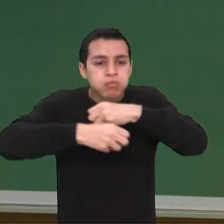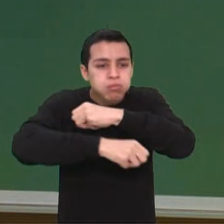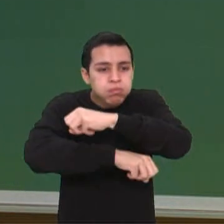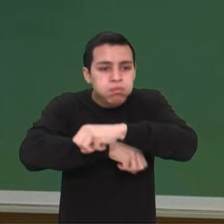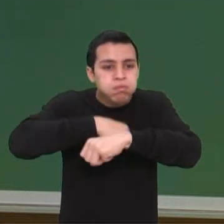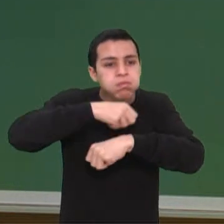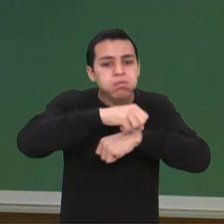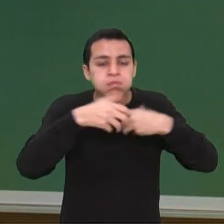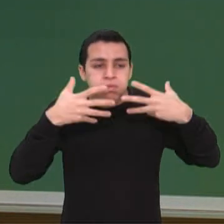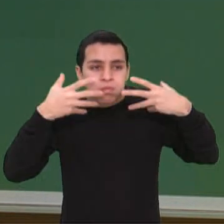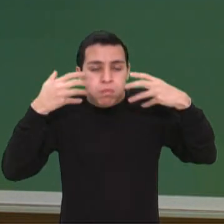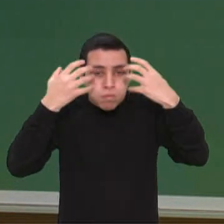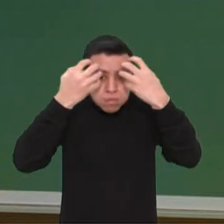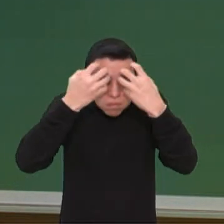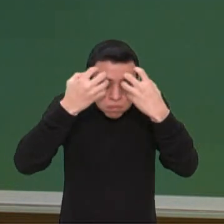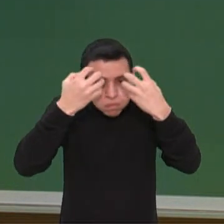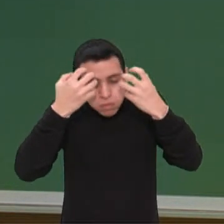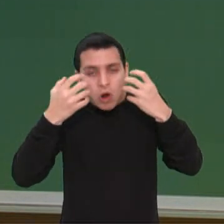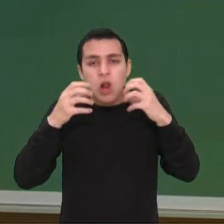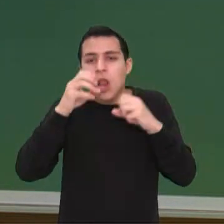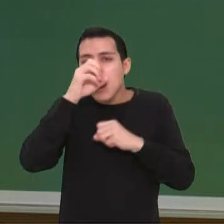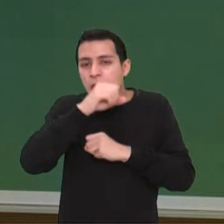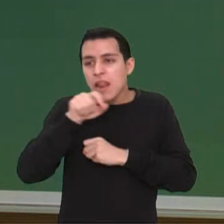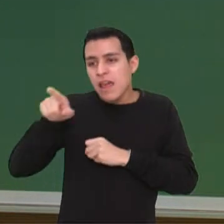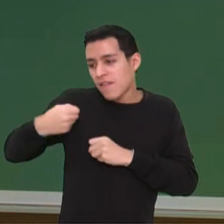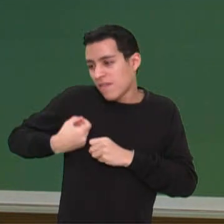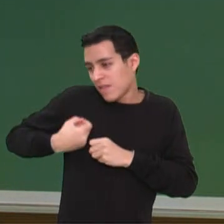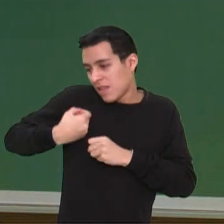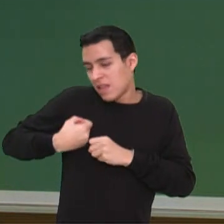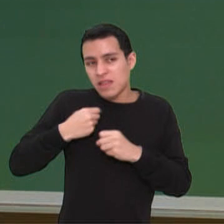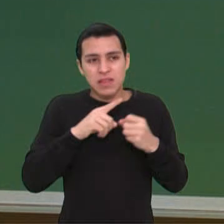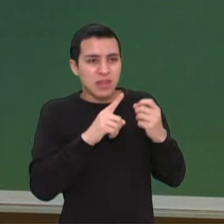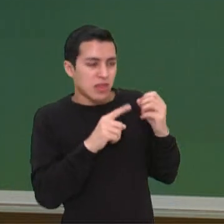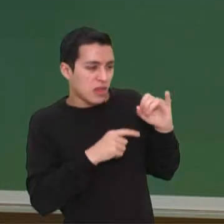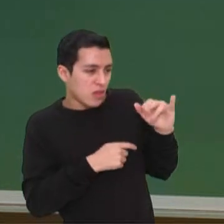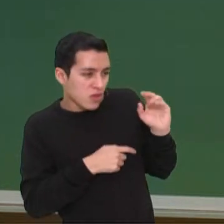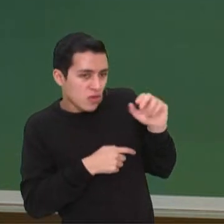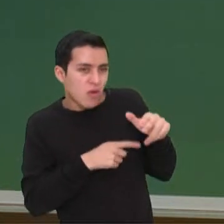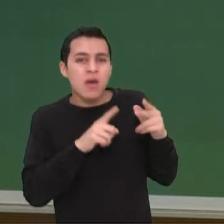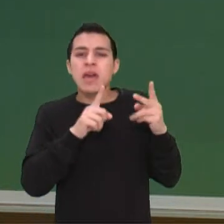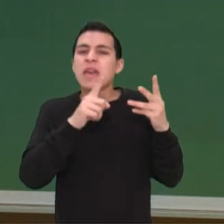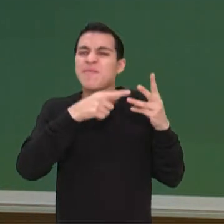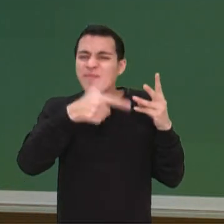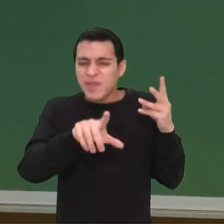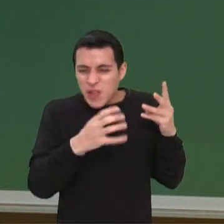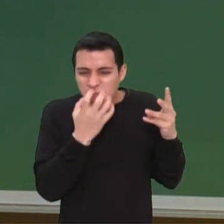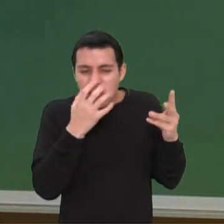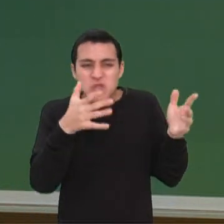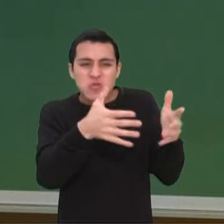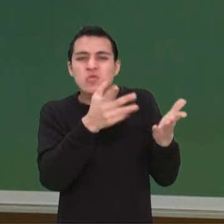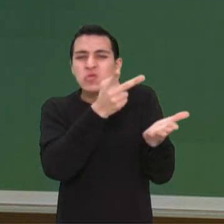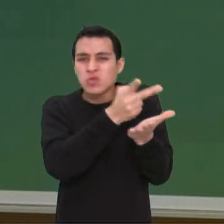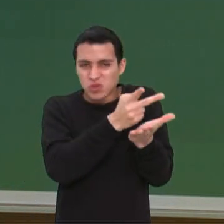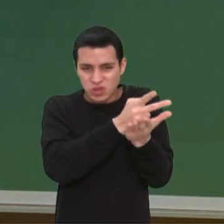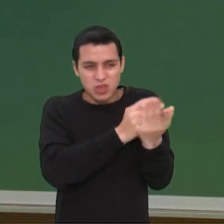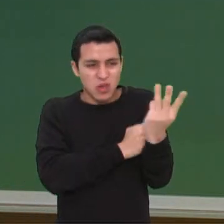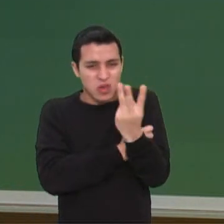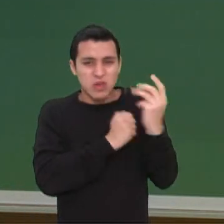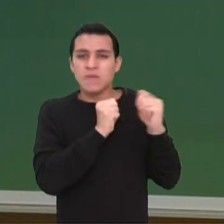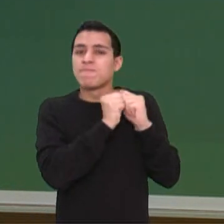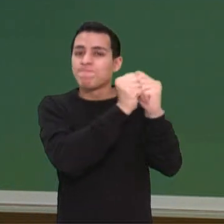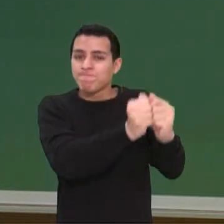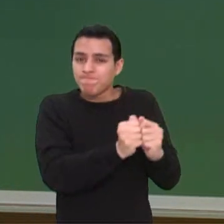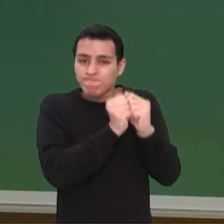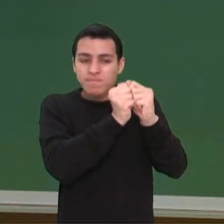gato que sempre está fazendo, que vive ele, o John e o cachorro do John, né? E a partir daí,